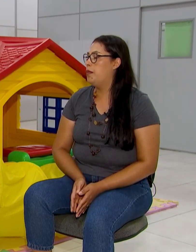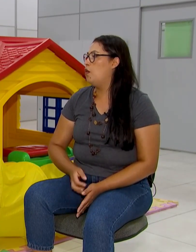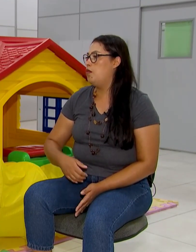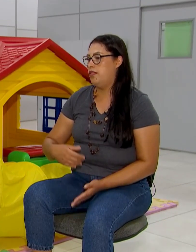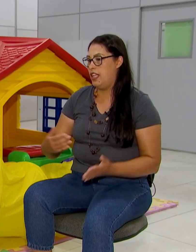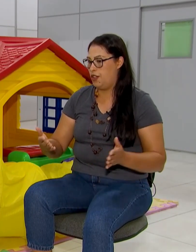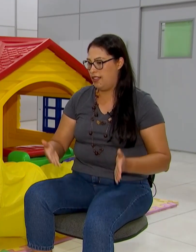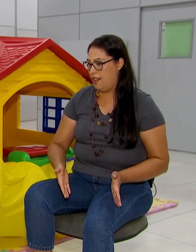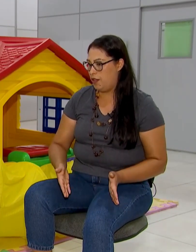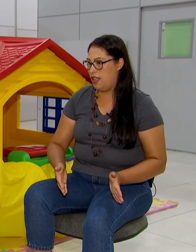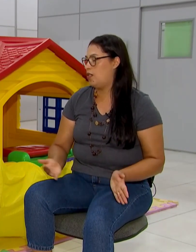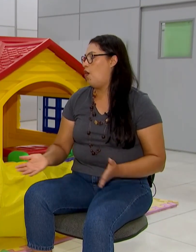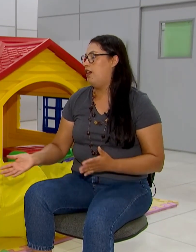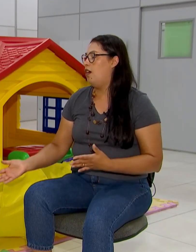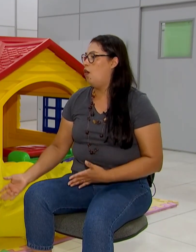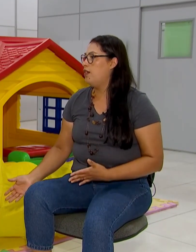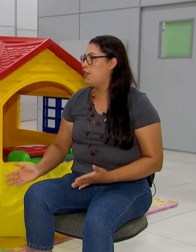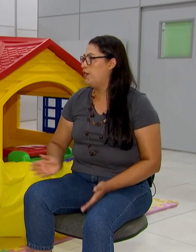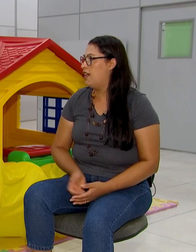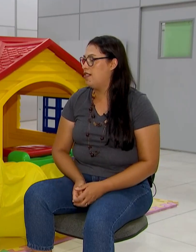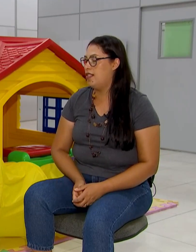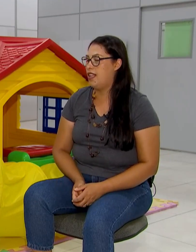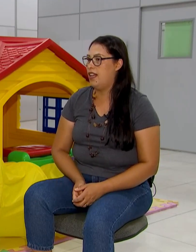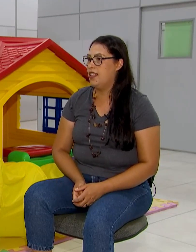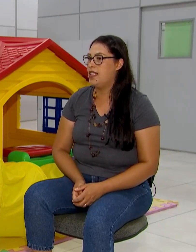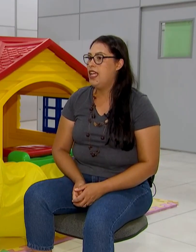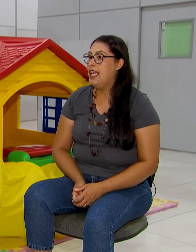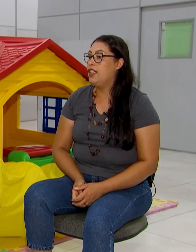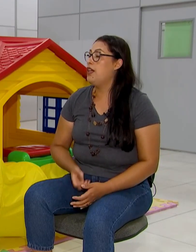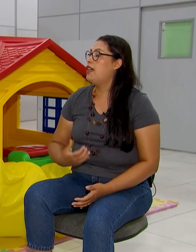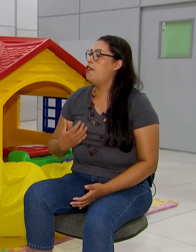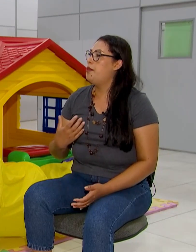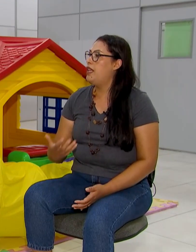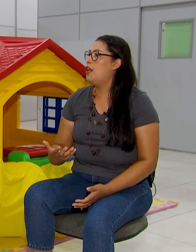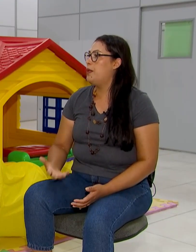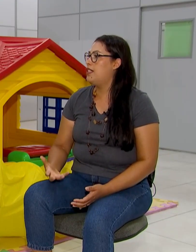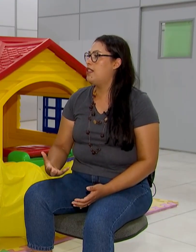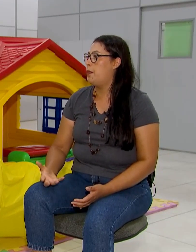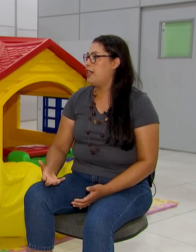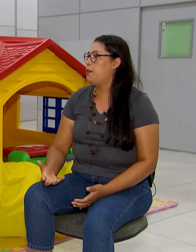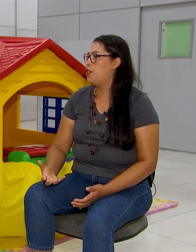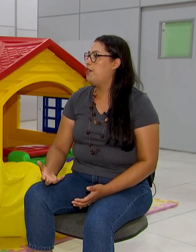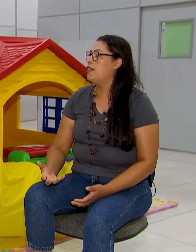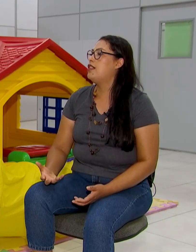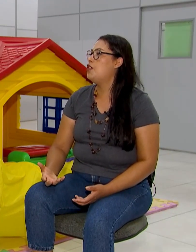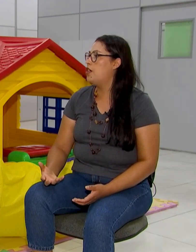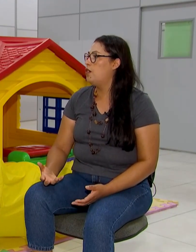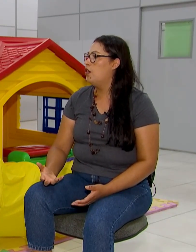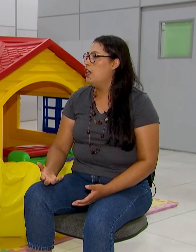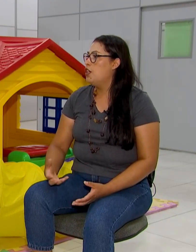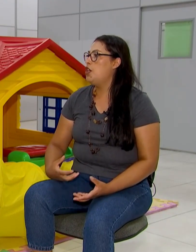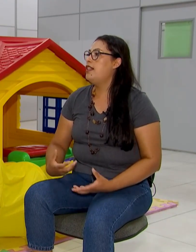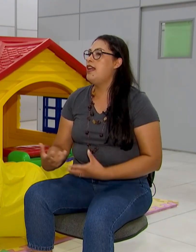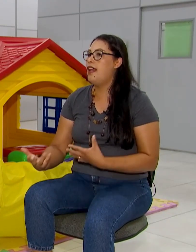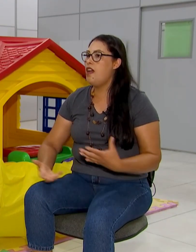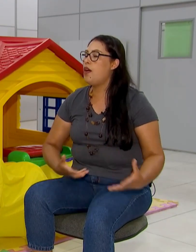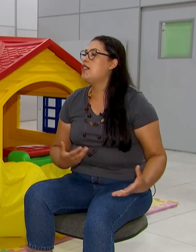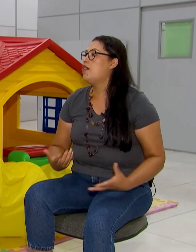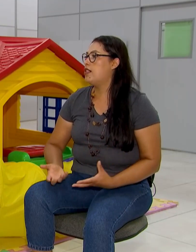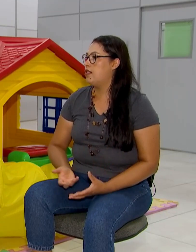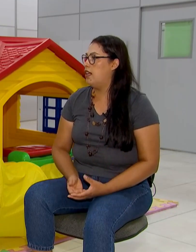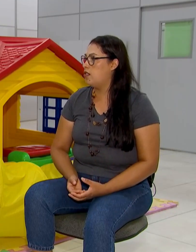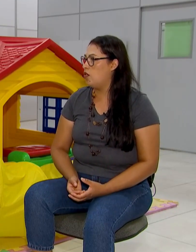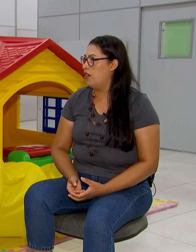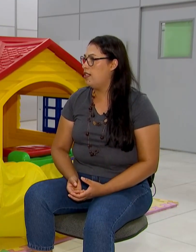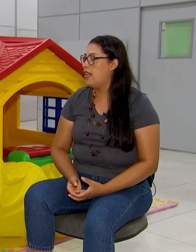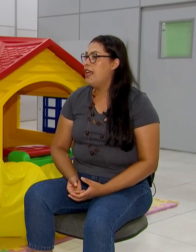com a turma, ou seja, dentro da escola ou em atividades externas. Então a família ela precisa ser participativa nesse sentido, de entender